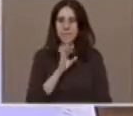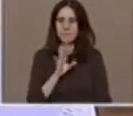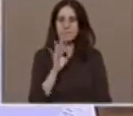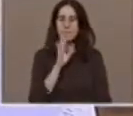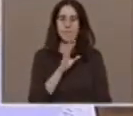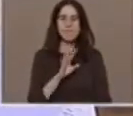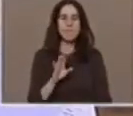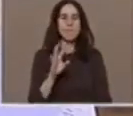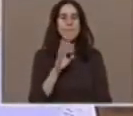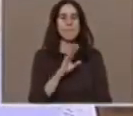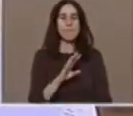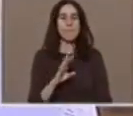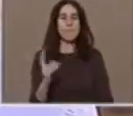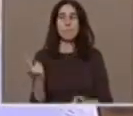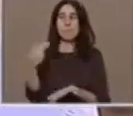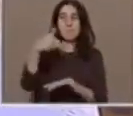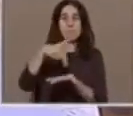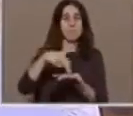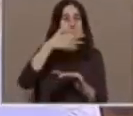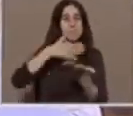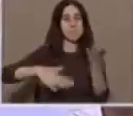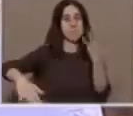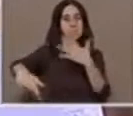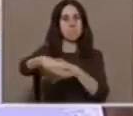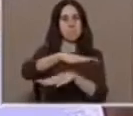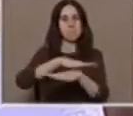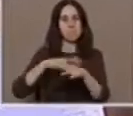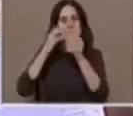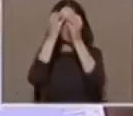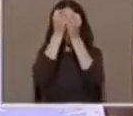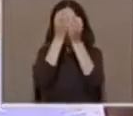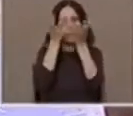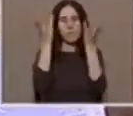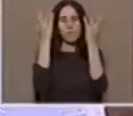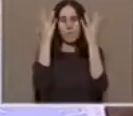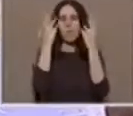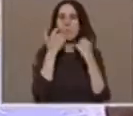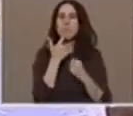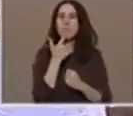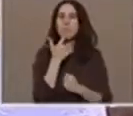Apareceu entre nós um grande profeta.